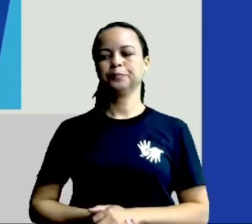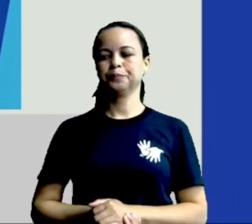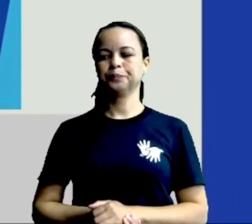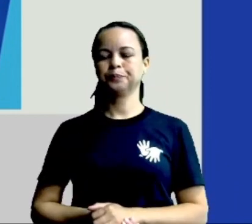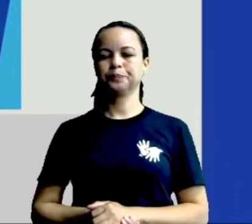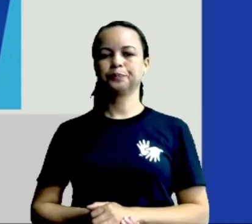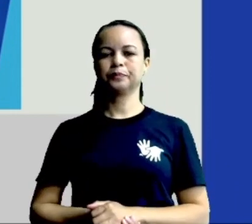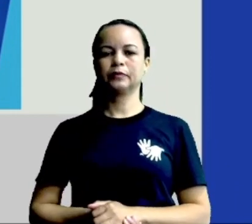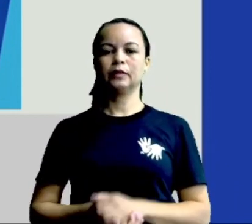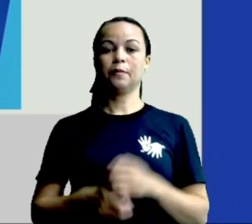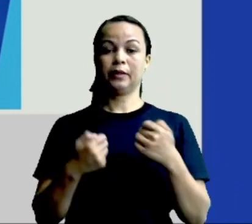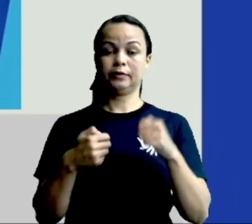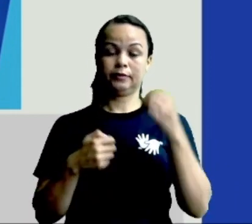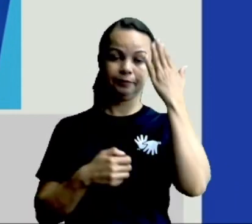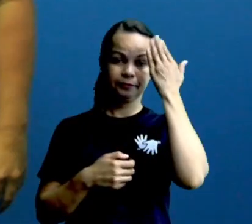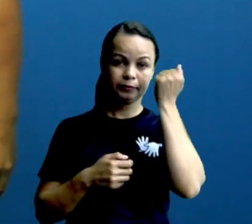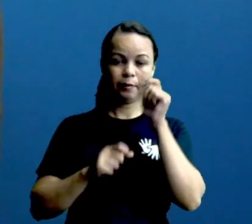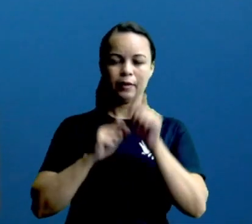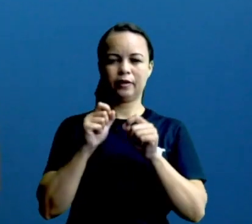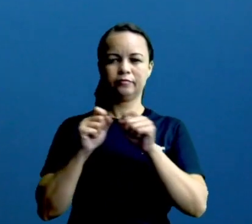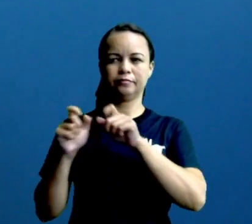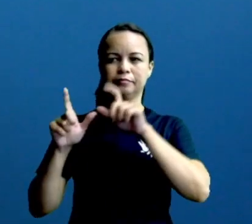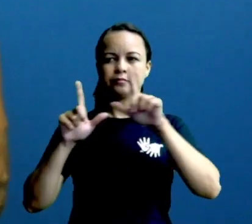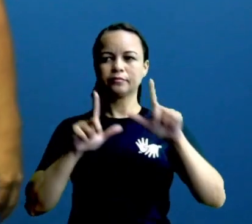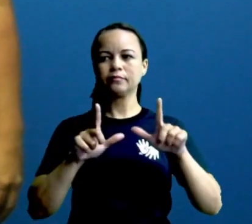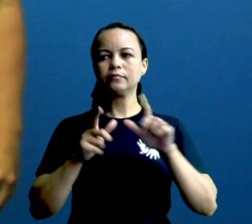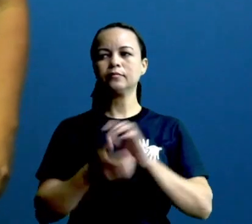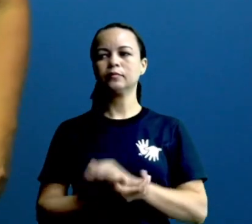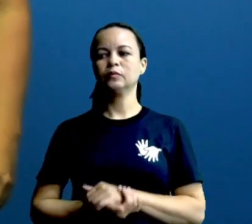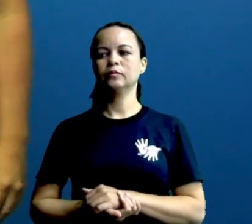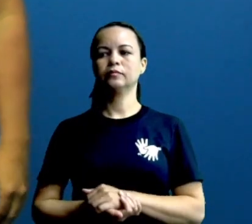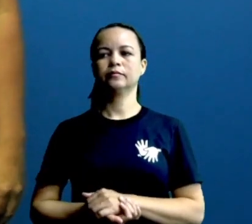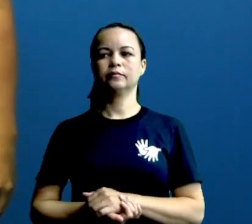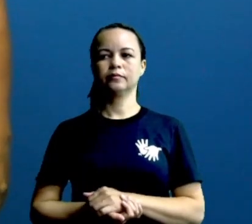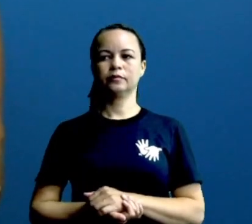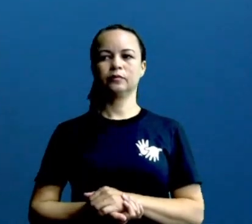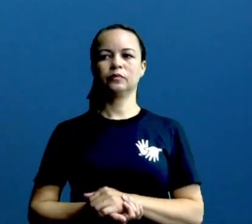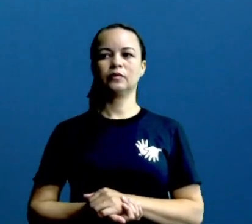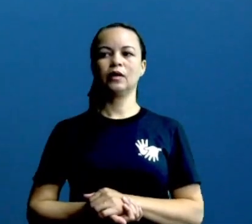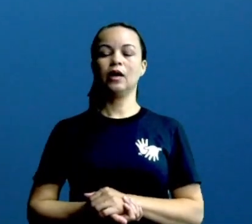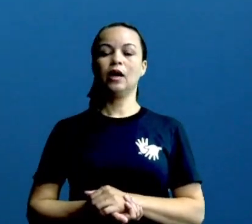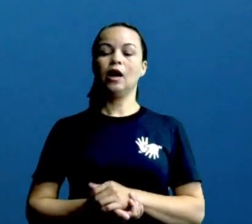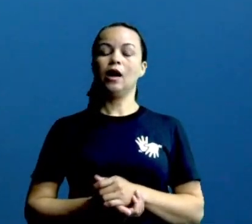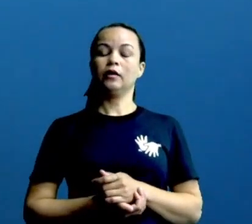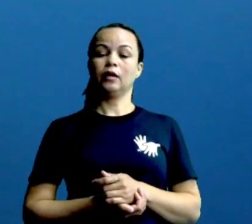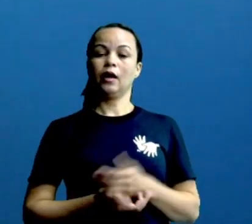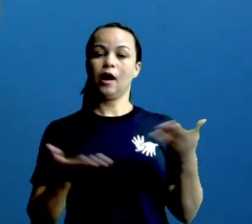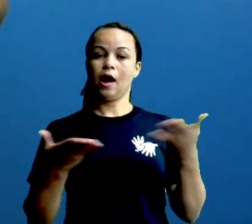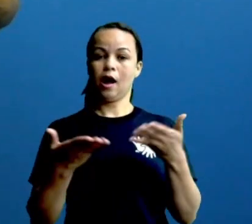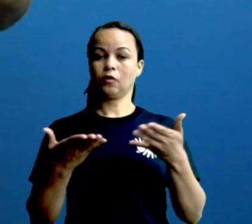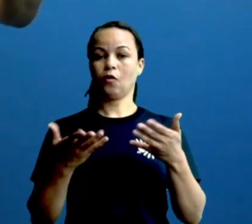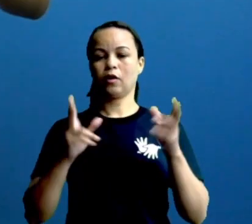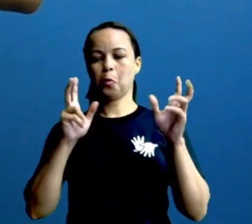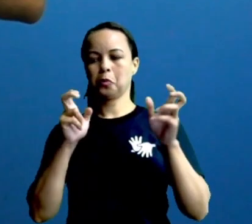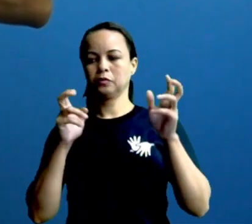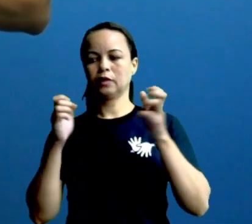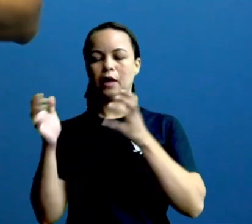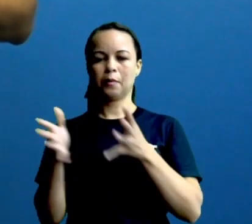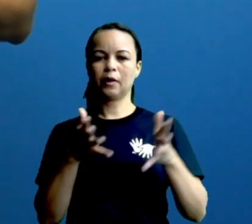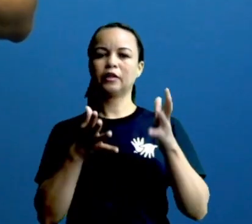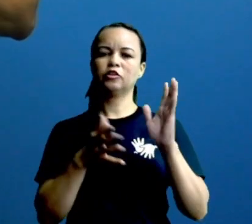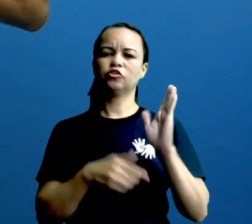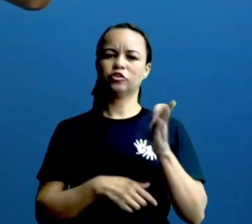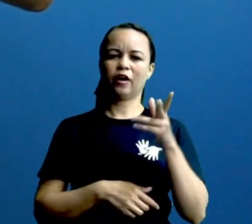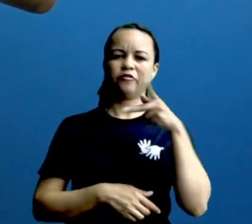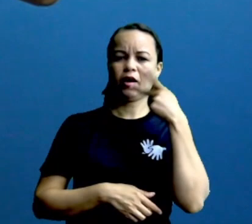saber. Volta aqui comigo, produção, e já vamos para o nosso próximo slide. E aí eu vou trazer um assunto aqui à tona, algo que a gente já falou em